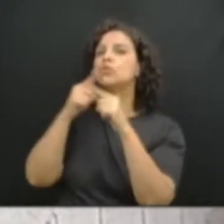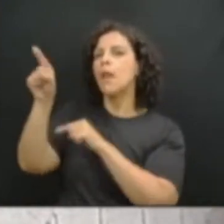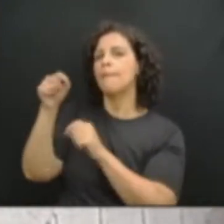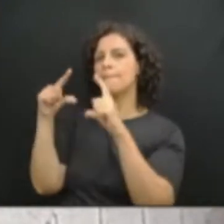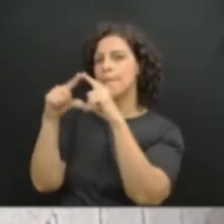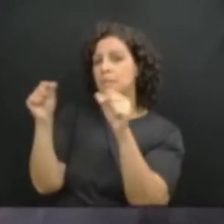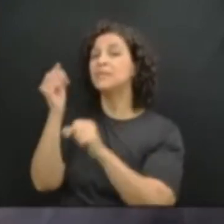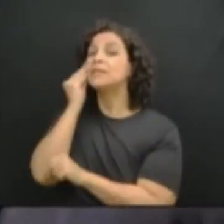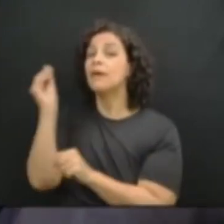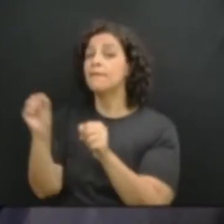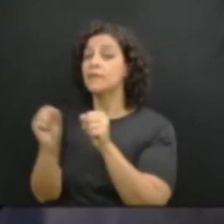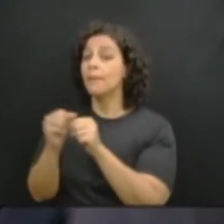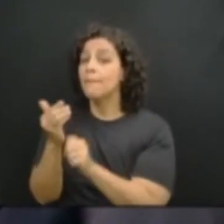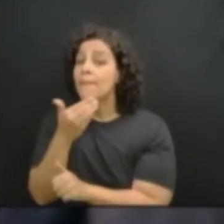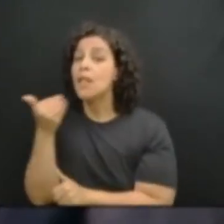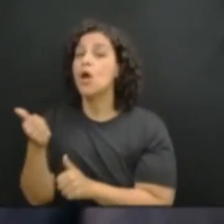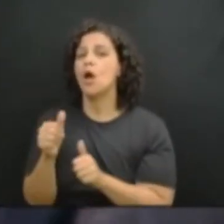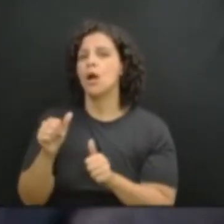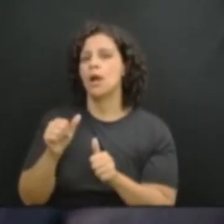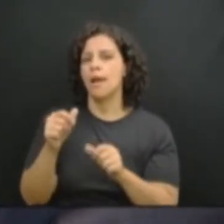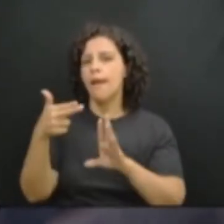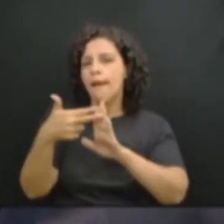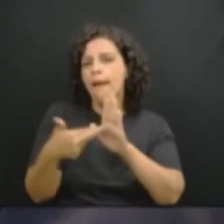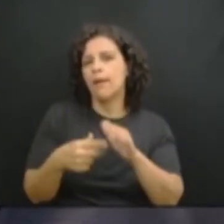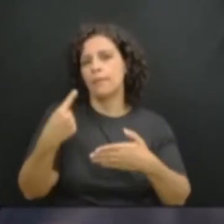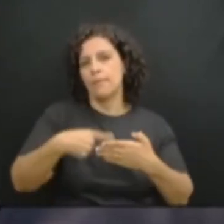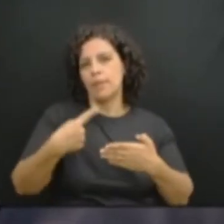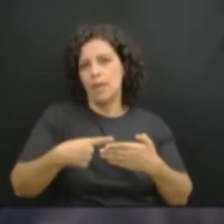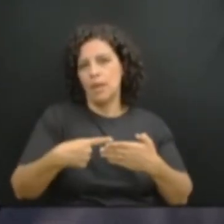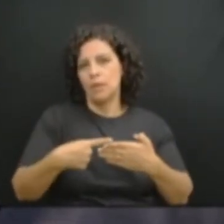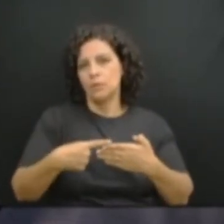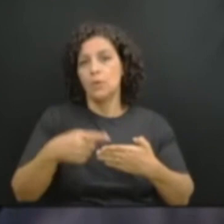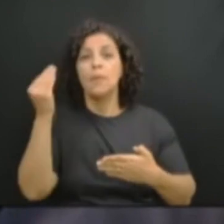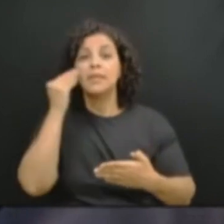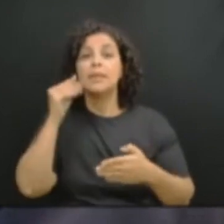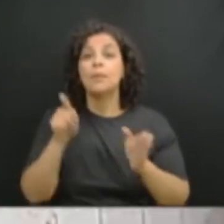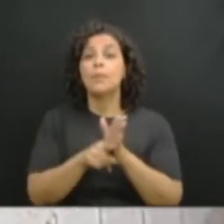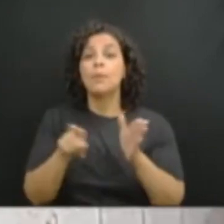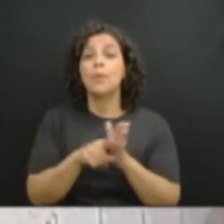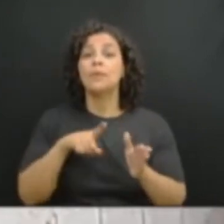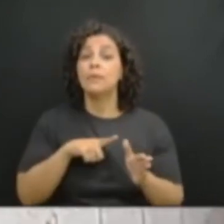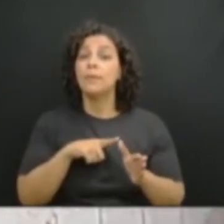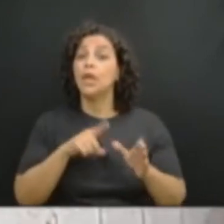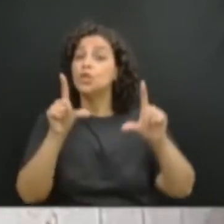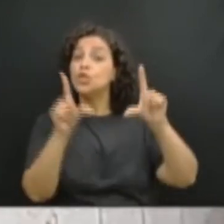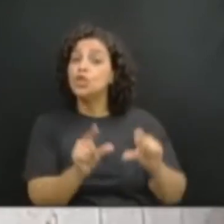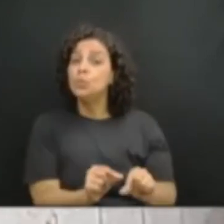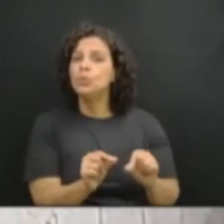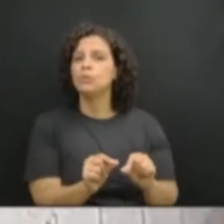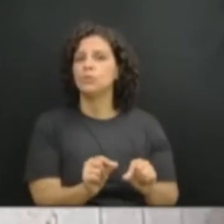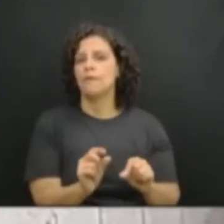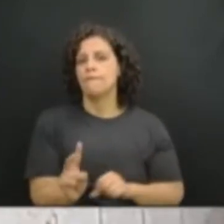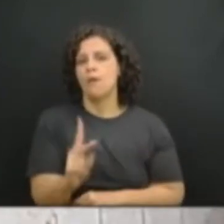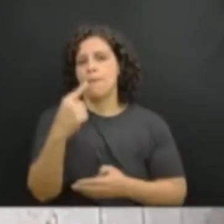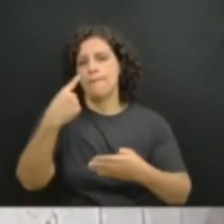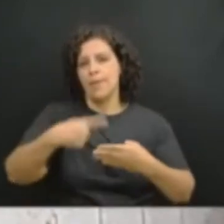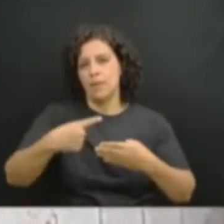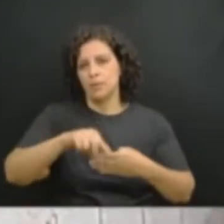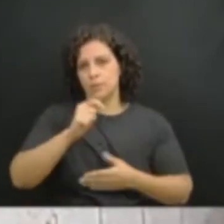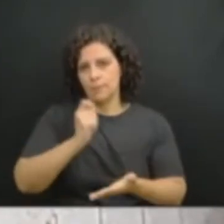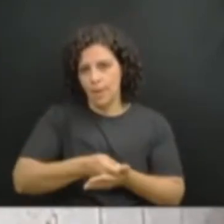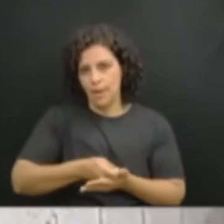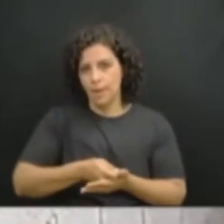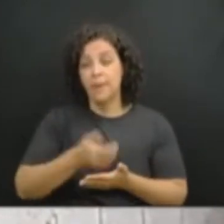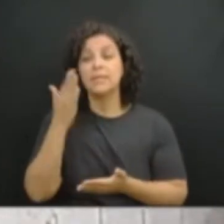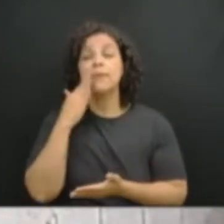para fazer ainda mais mudanças. Para aumentar a tal da curva do aporte de 18, se possível para mais. Para discutir o uso